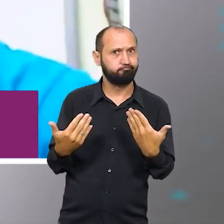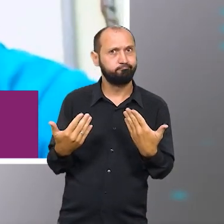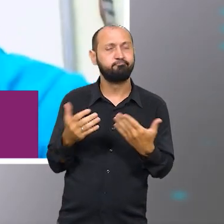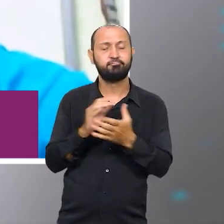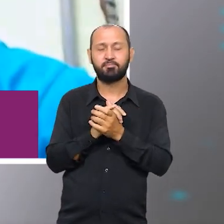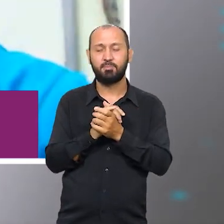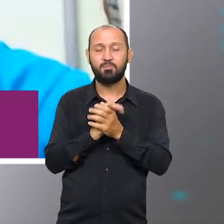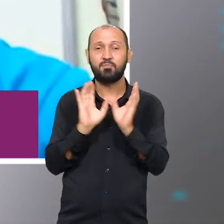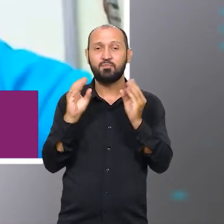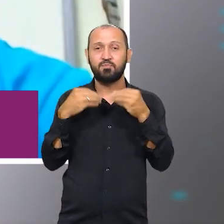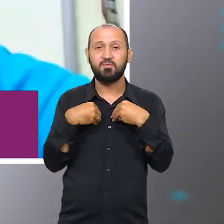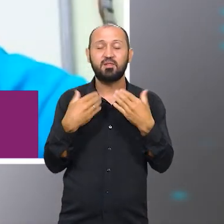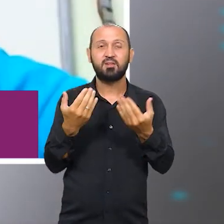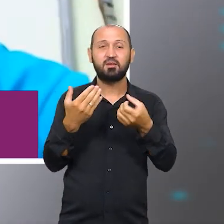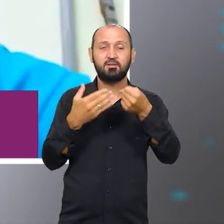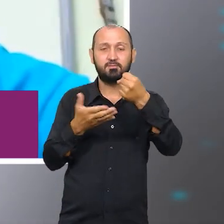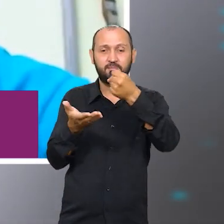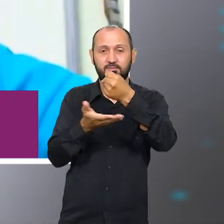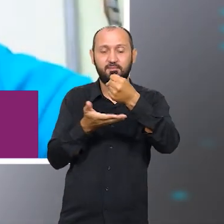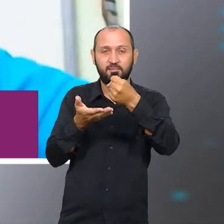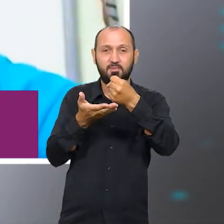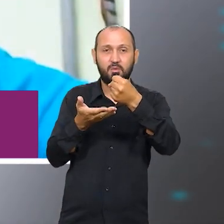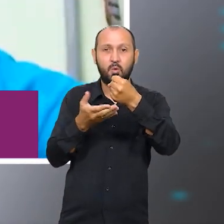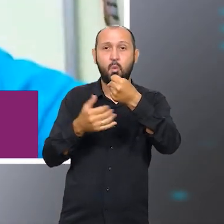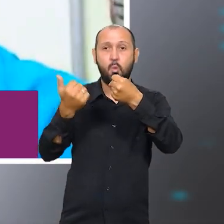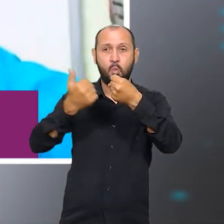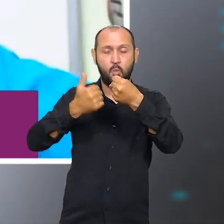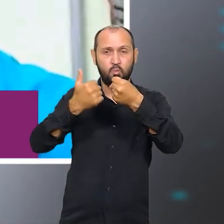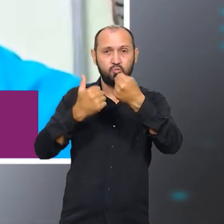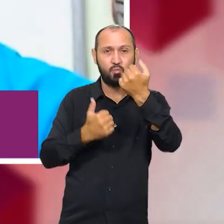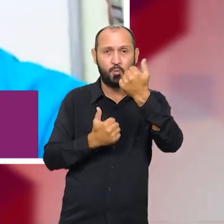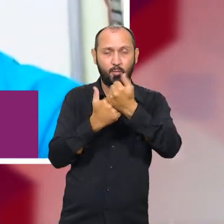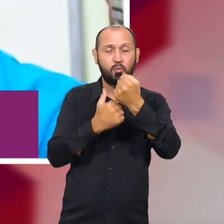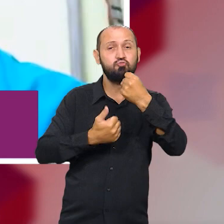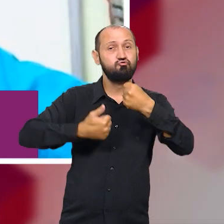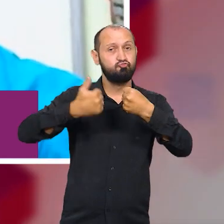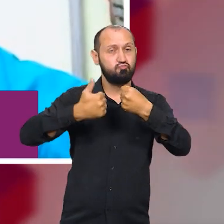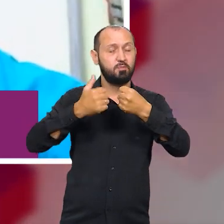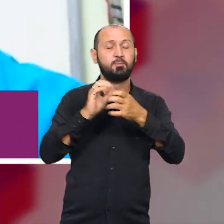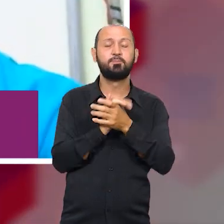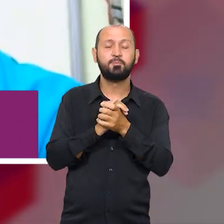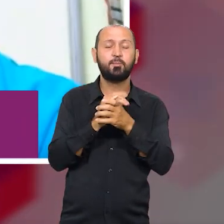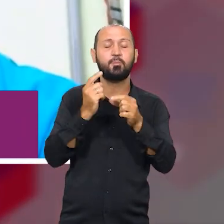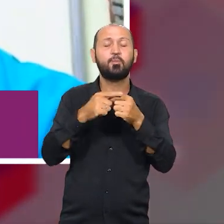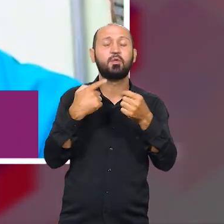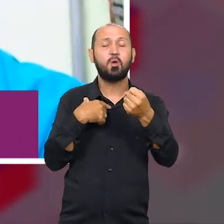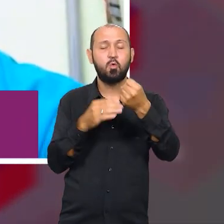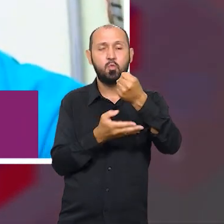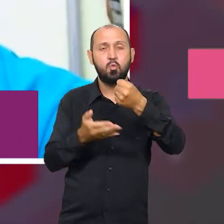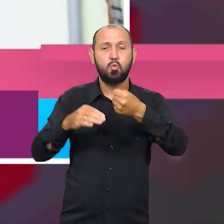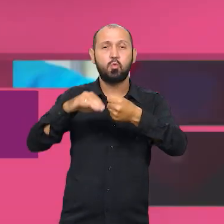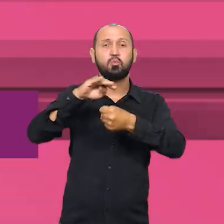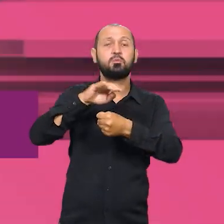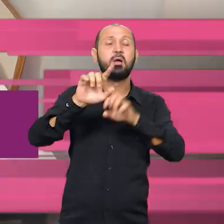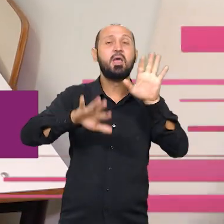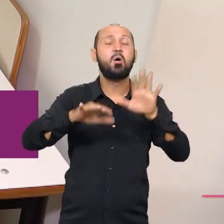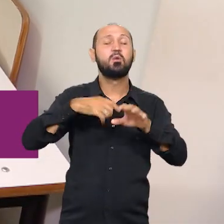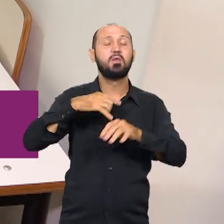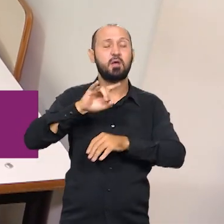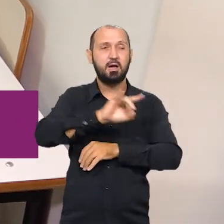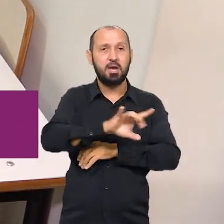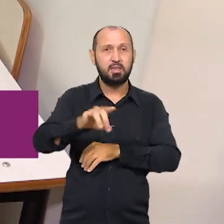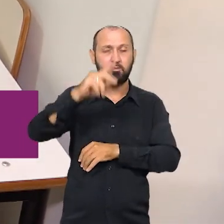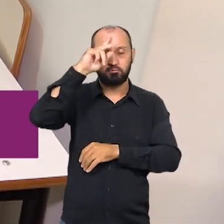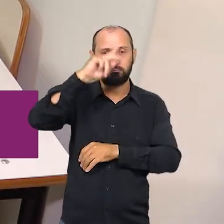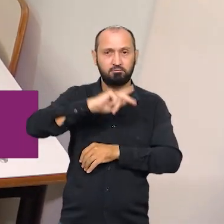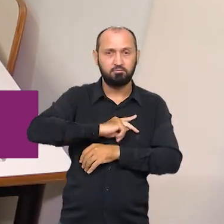O autista leve, que a gente fala nível de suporte 1, porque os níveis de suporte é com relação